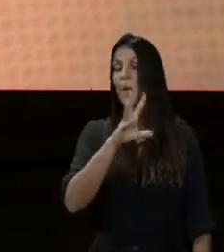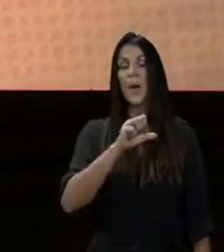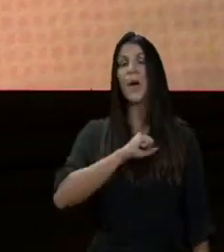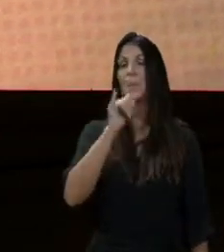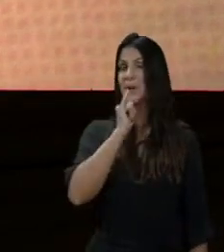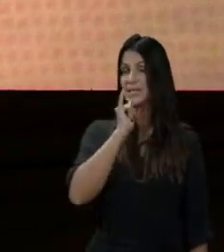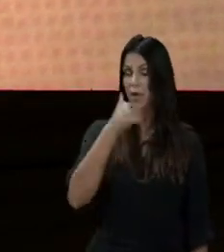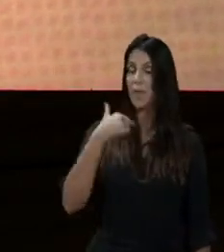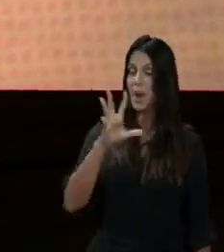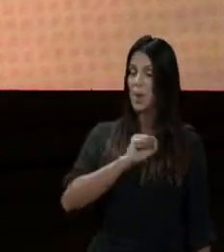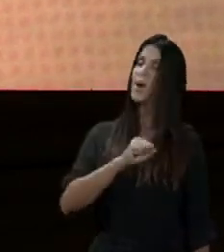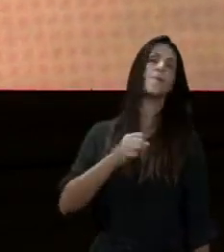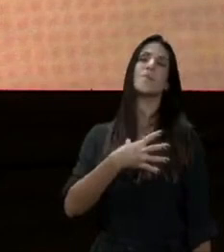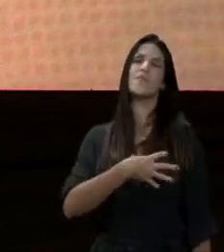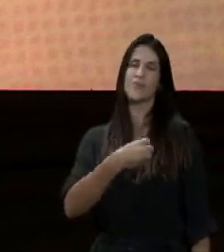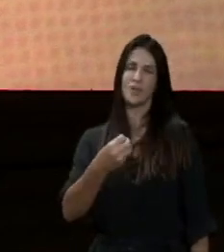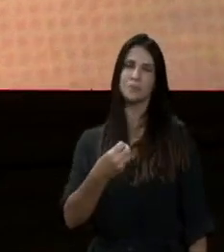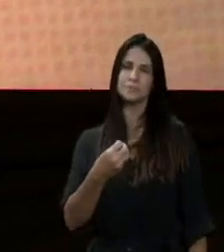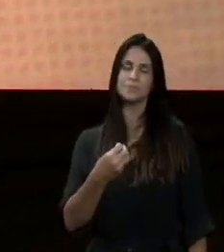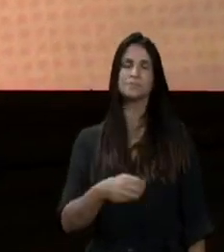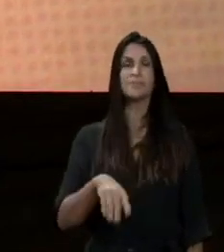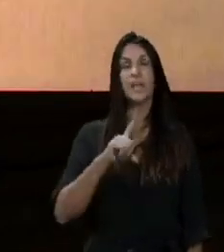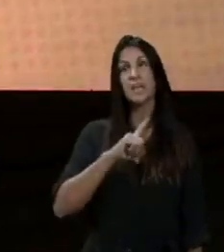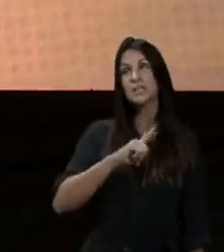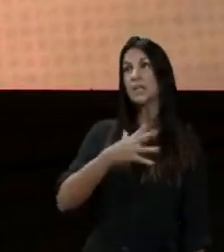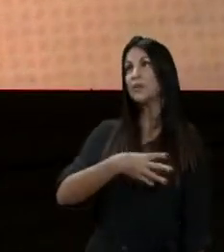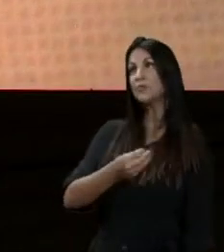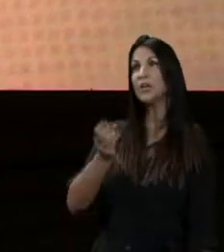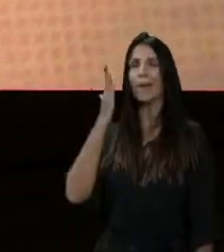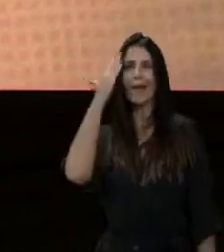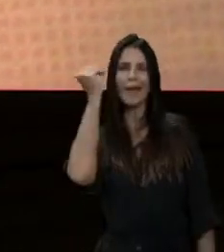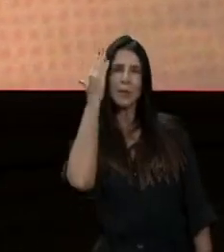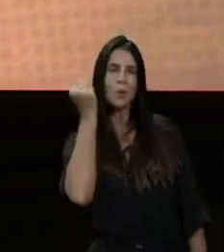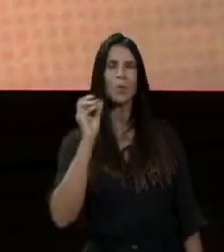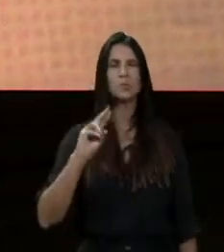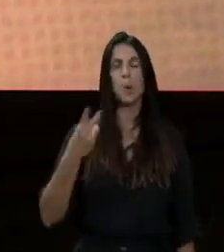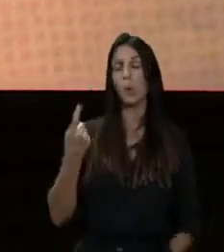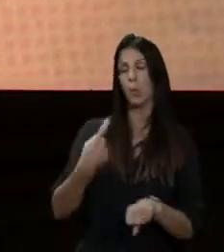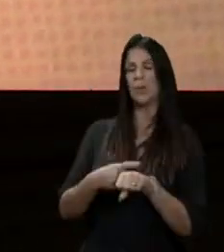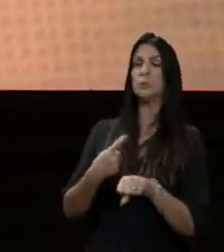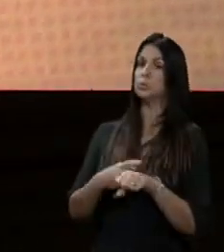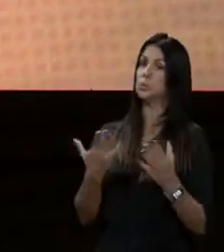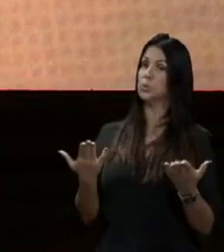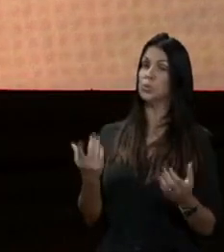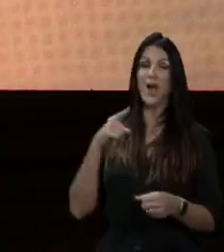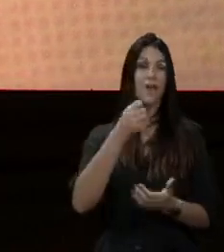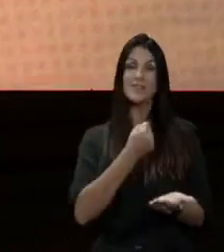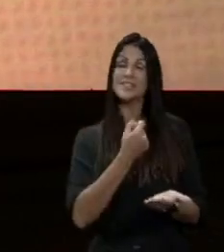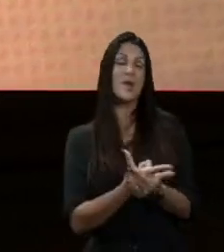é um jeito que assim eu não tenho que a carinhoso e outro que não ela tem um esse homem e você como foi o gosto dos